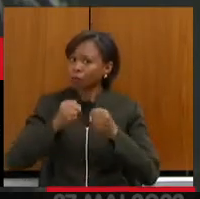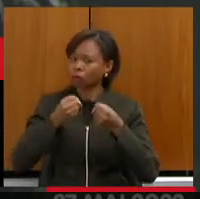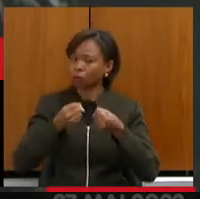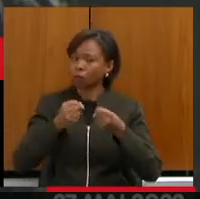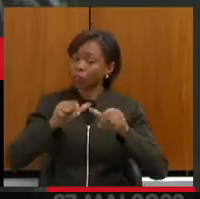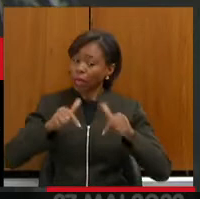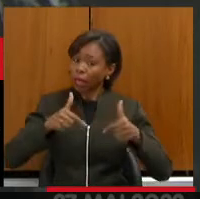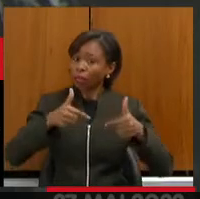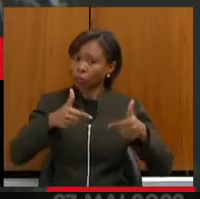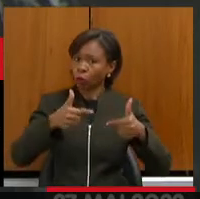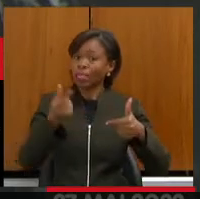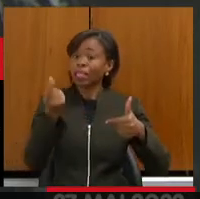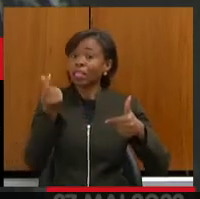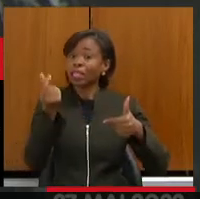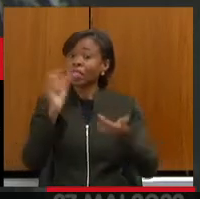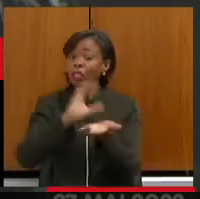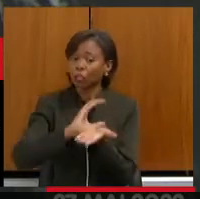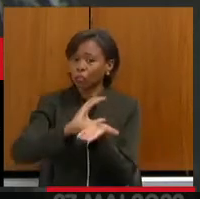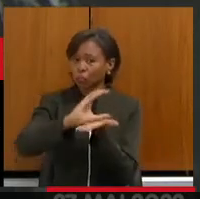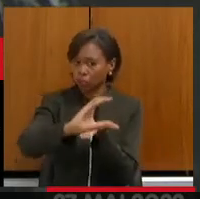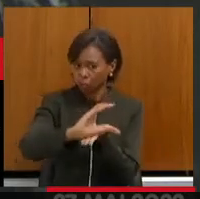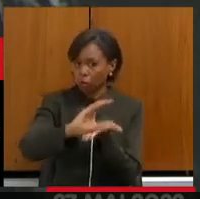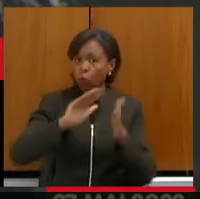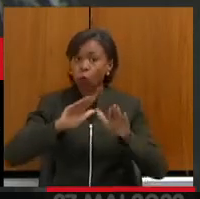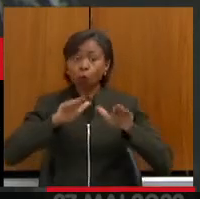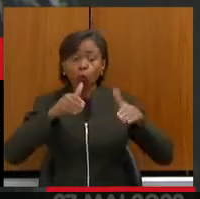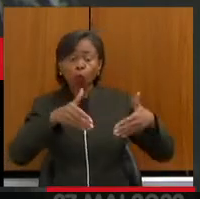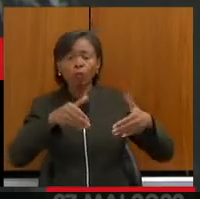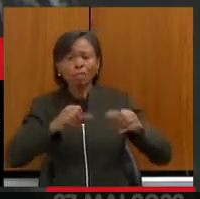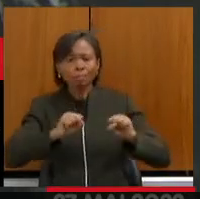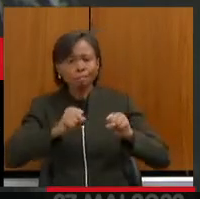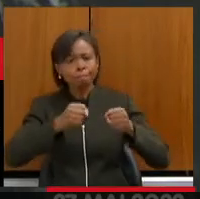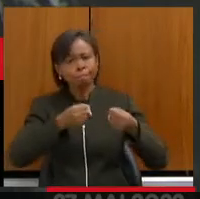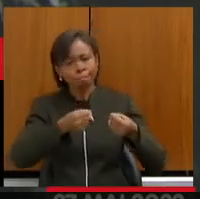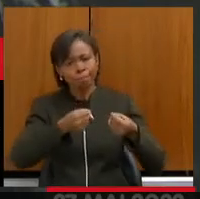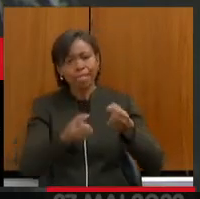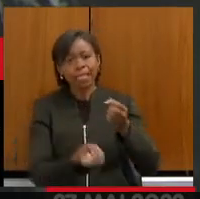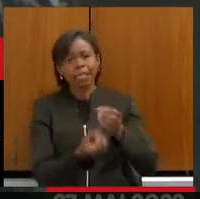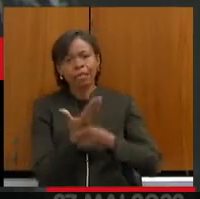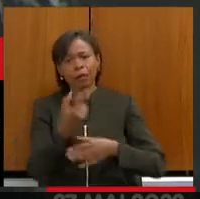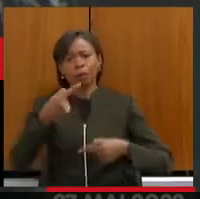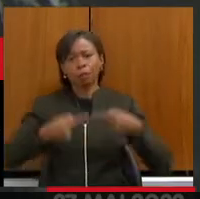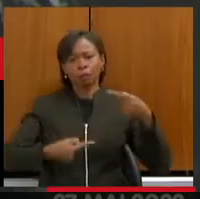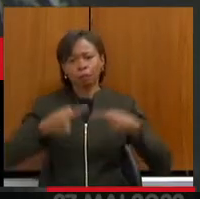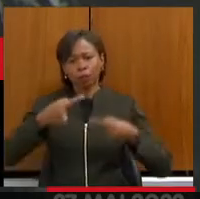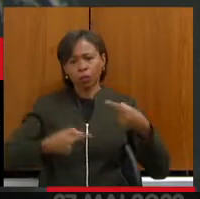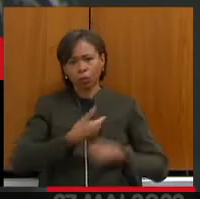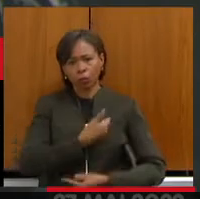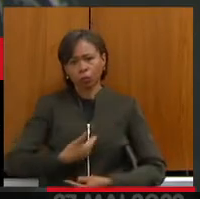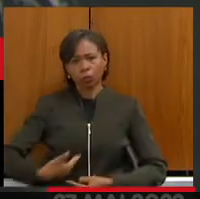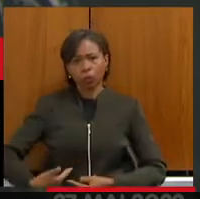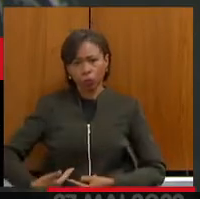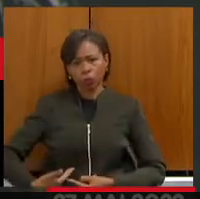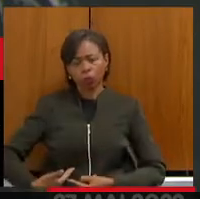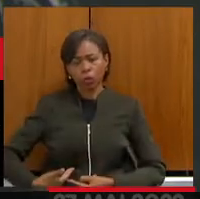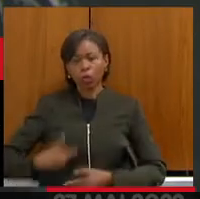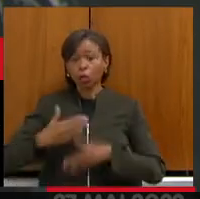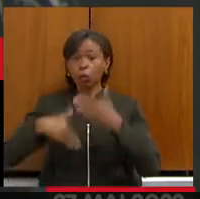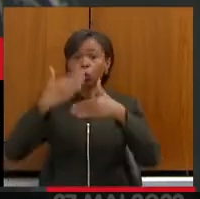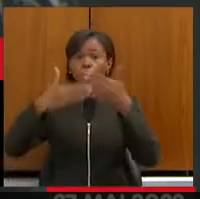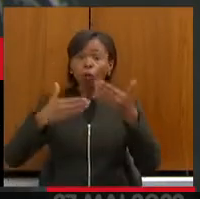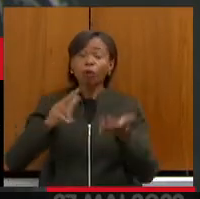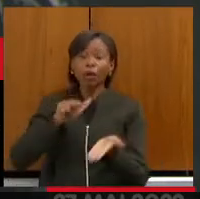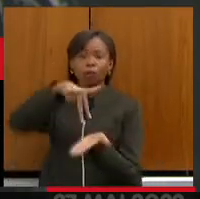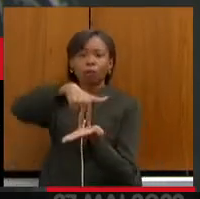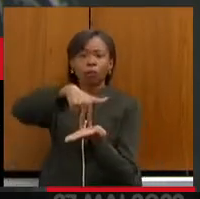e recursos do orçamento para o fortalecimento e implementação de políticas públicas que promovam o protagonismo